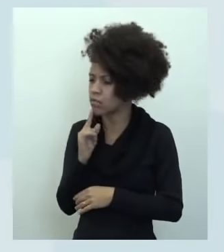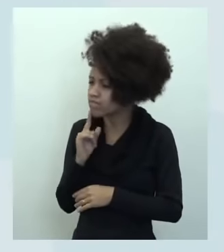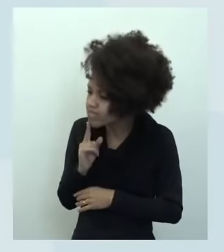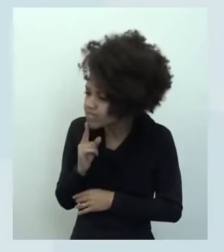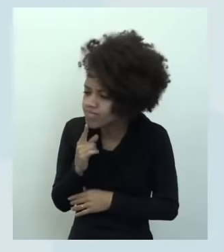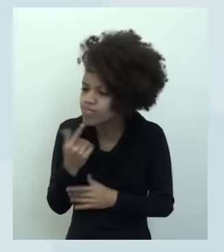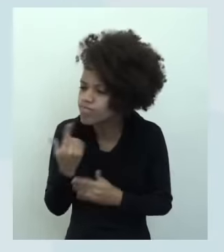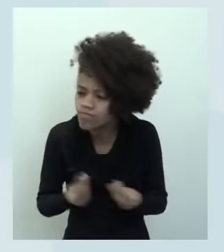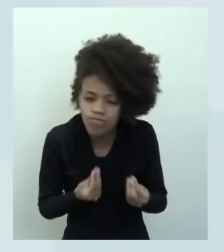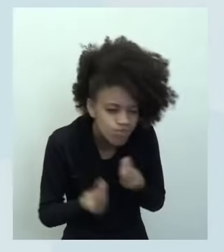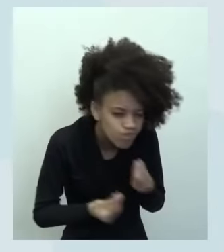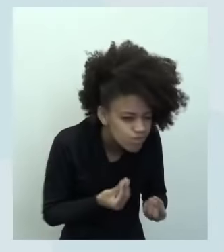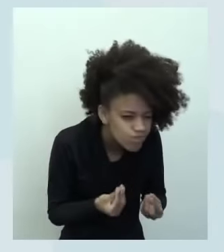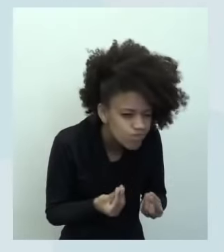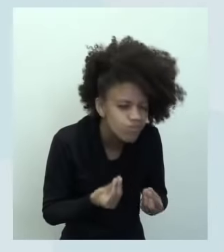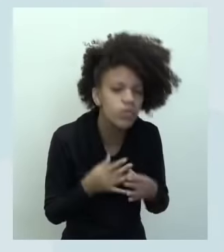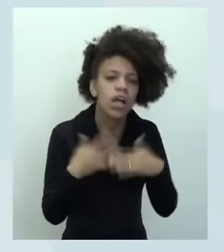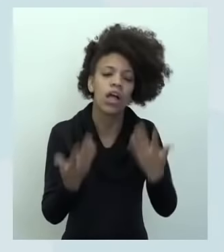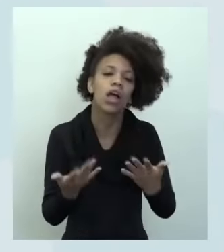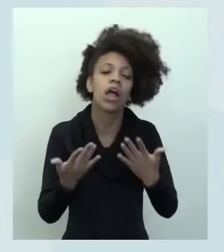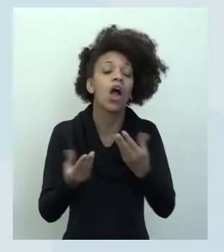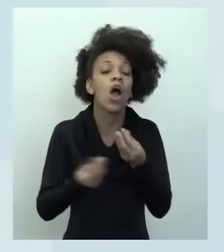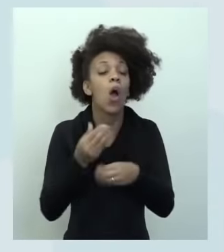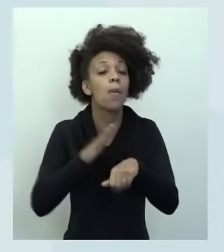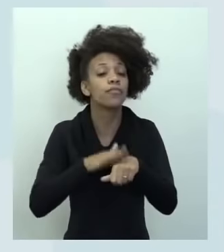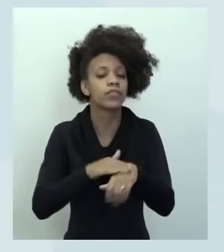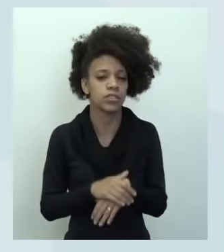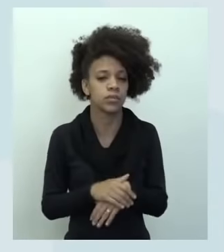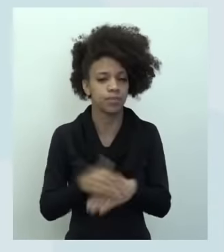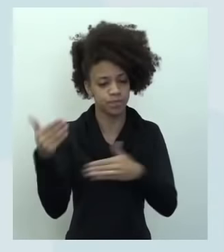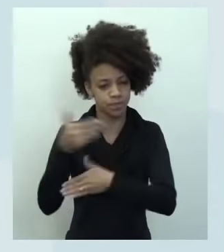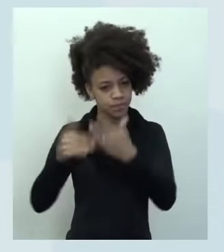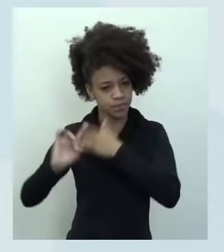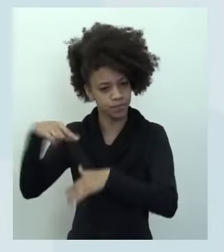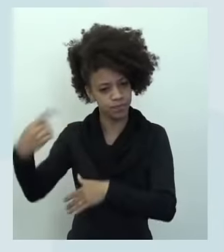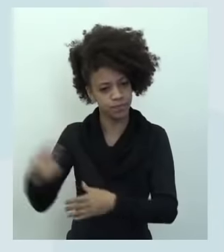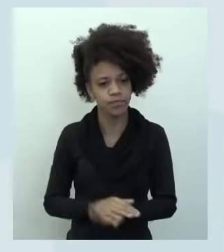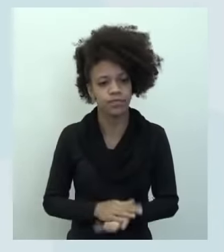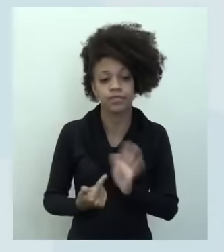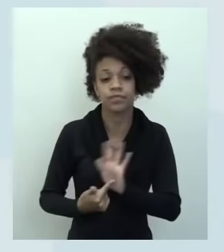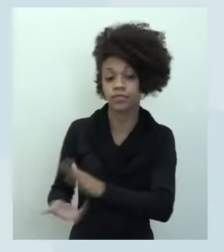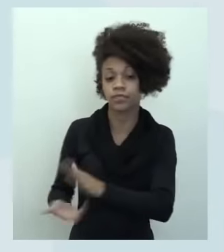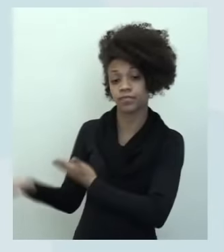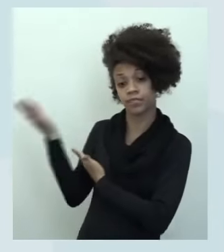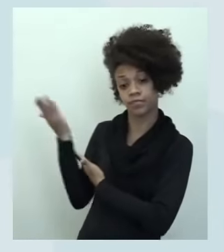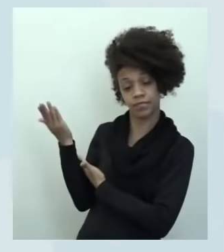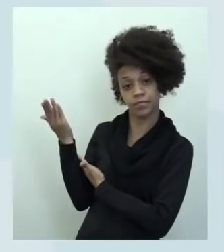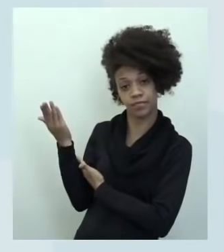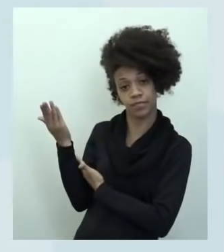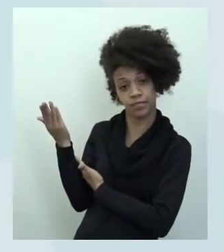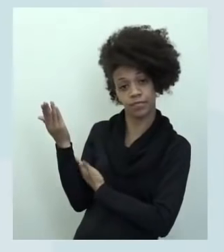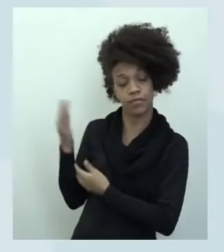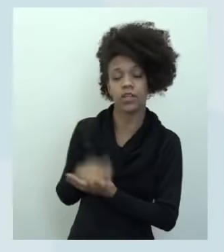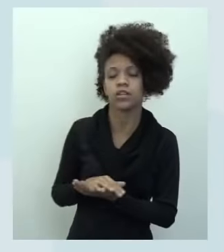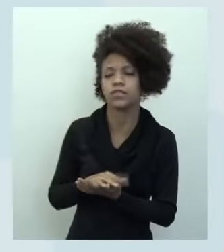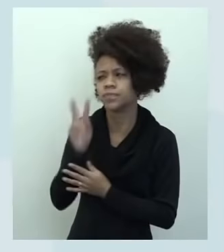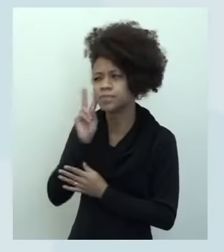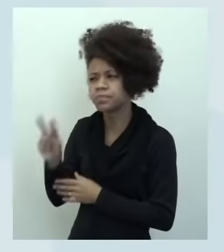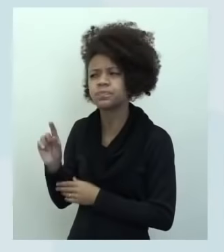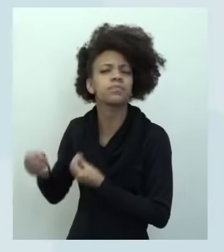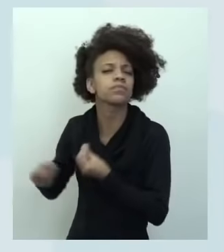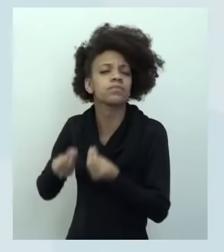vamos entender aí no nosso próximo slide. Já vai aparecer para vocês, olha só. Então vamos compreender aí a